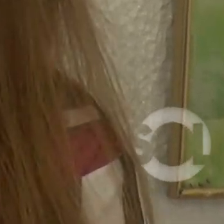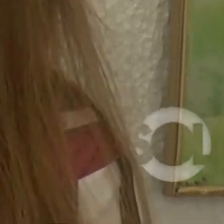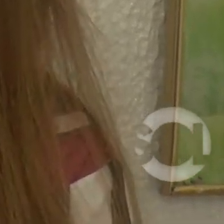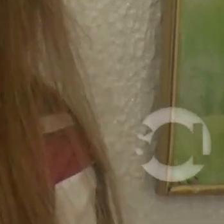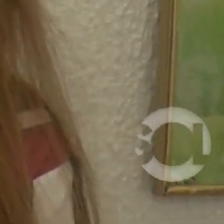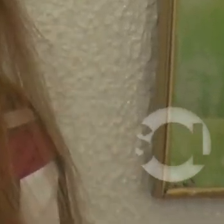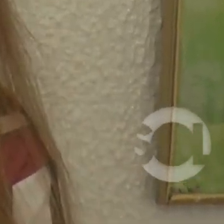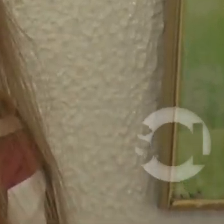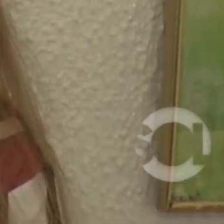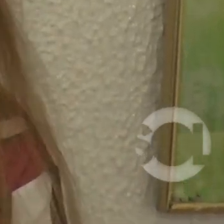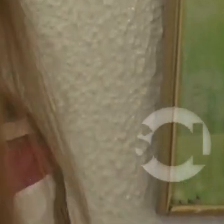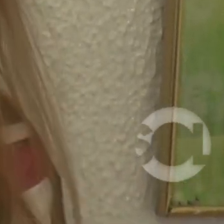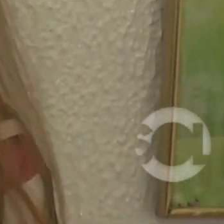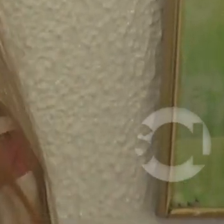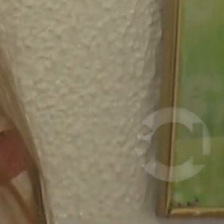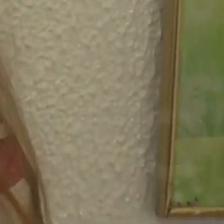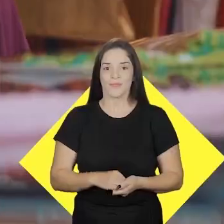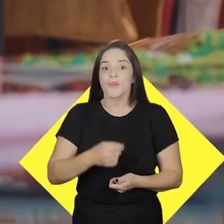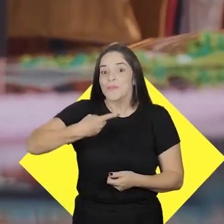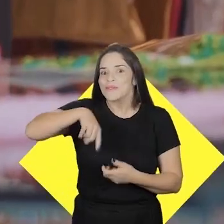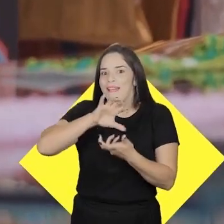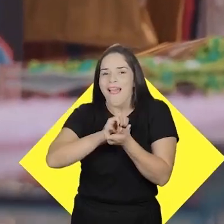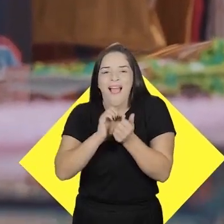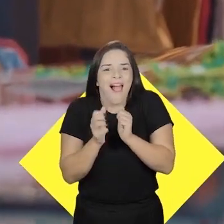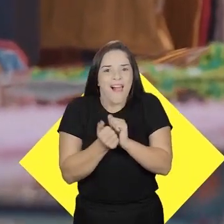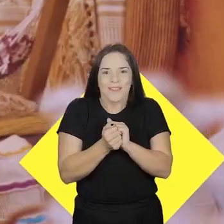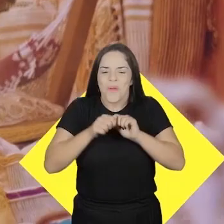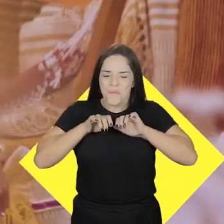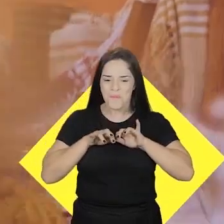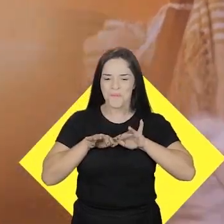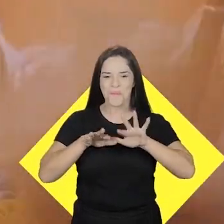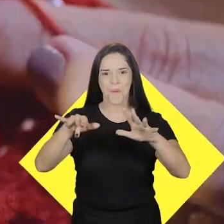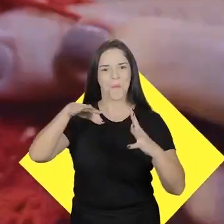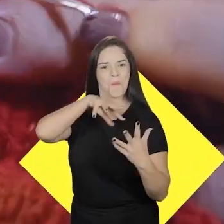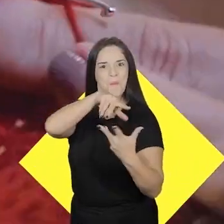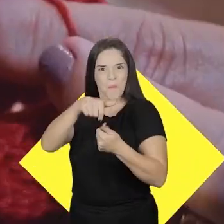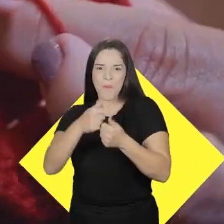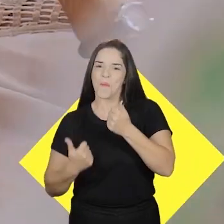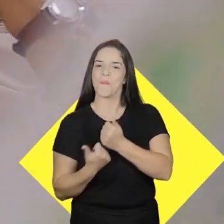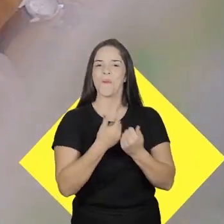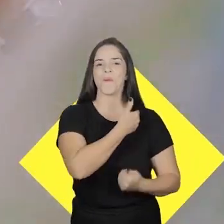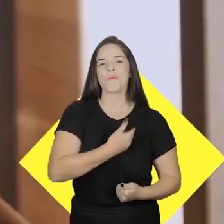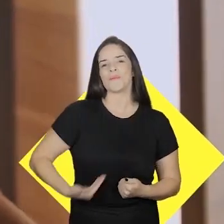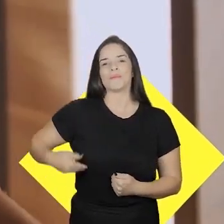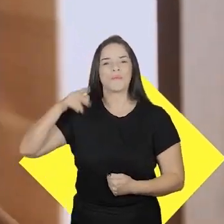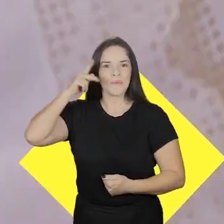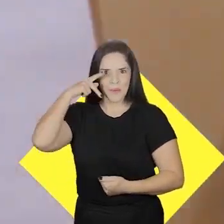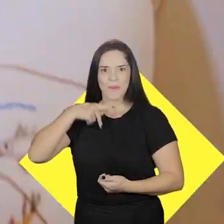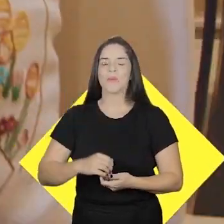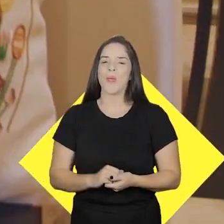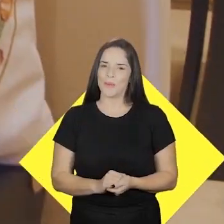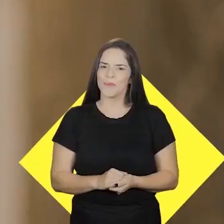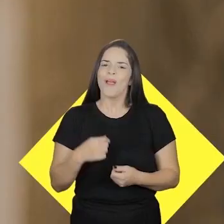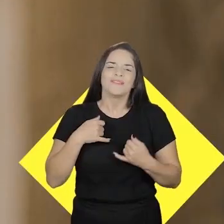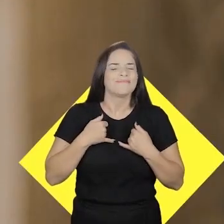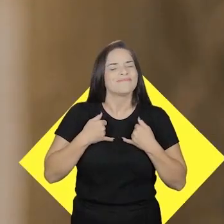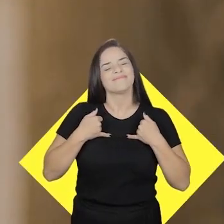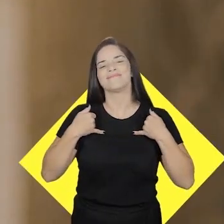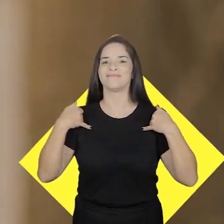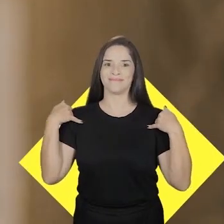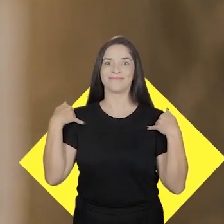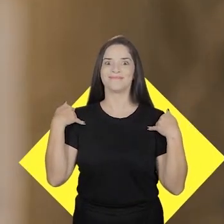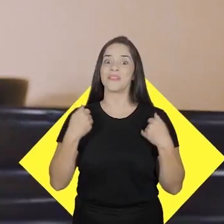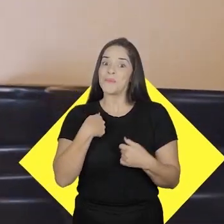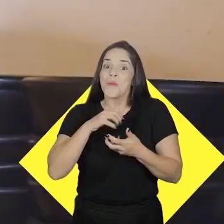irem até essa escola e votar o nosso artesanato tá ganhando o mundo como apoio do Governo da Paraíba sou